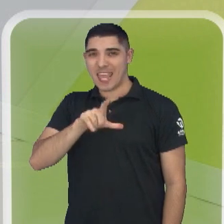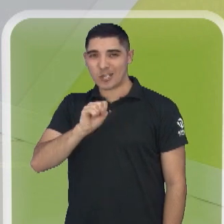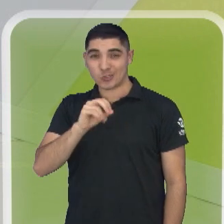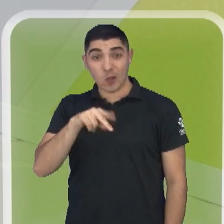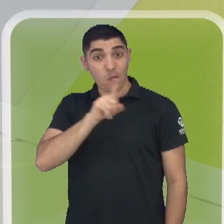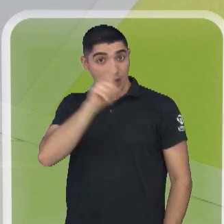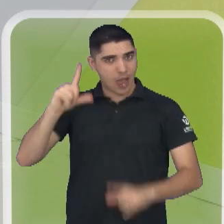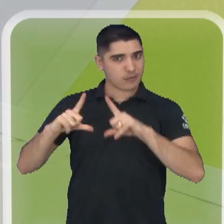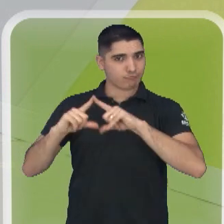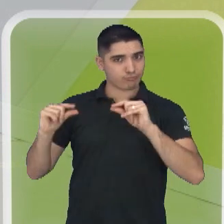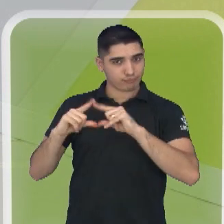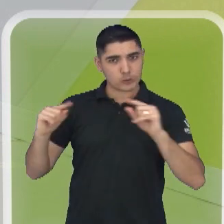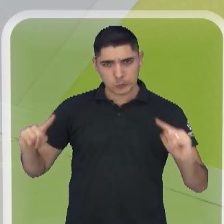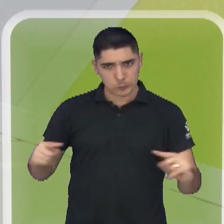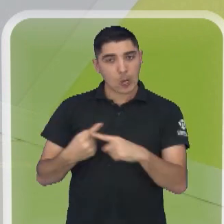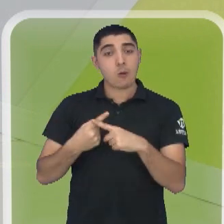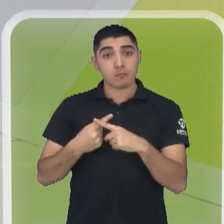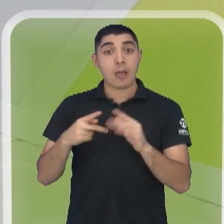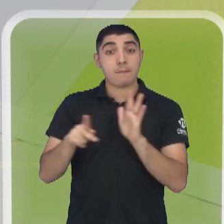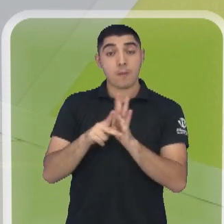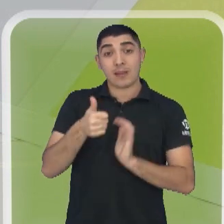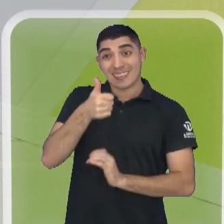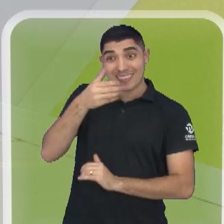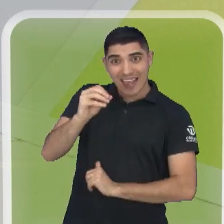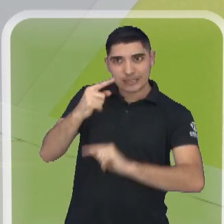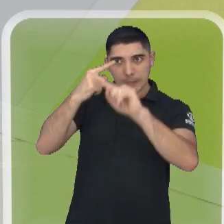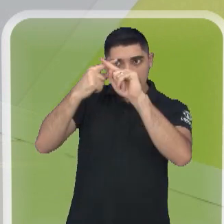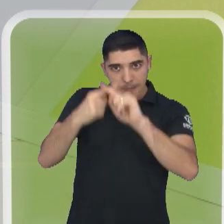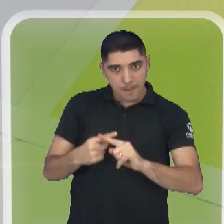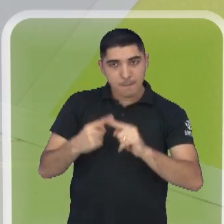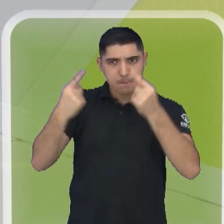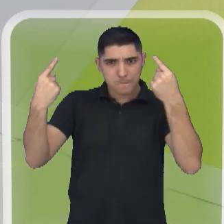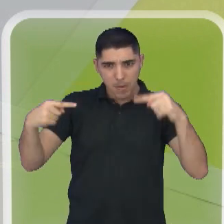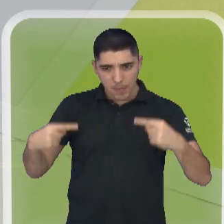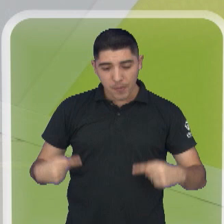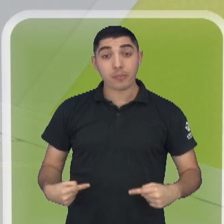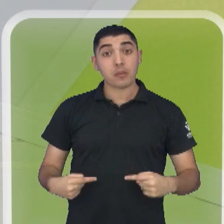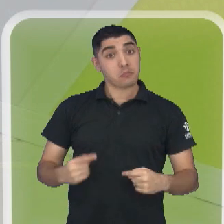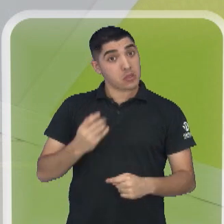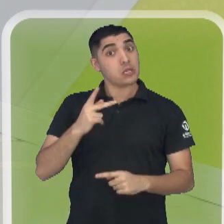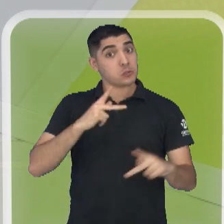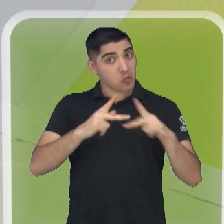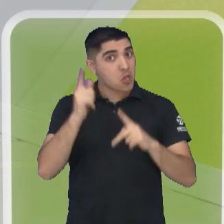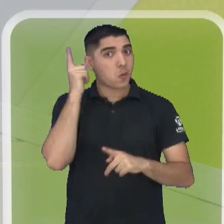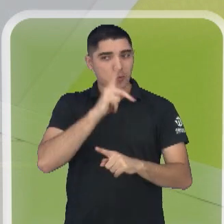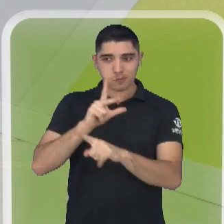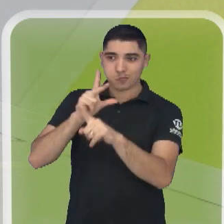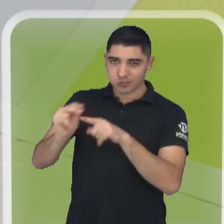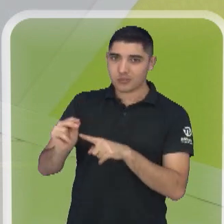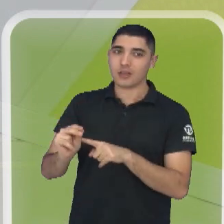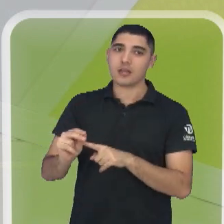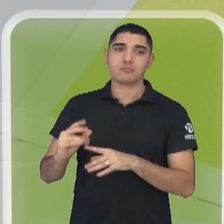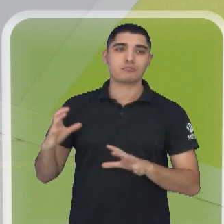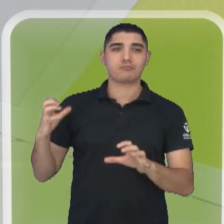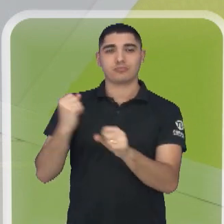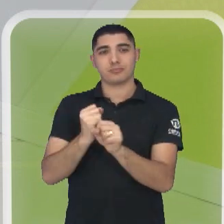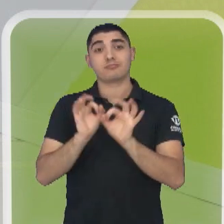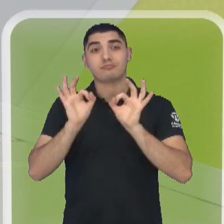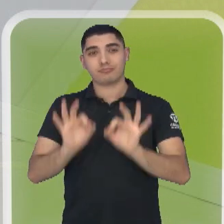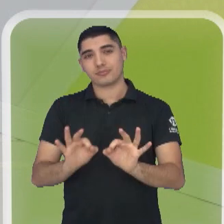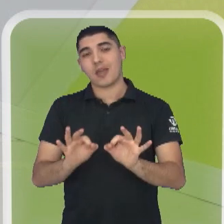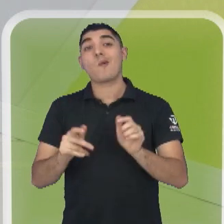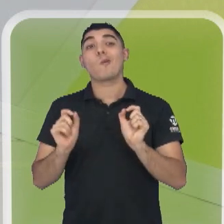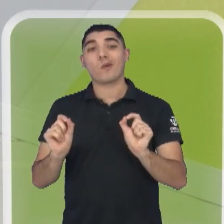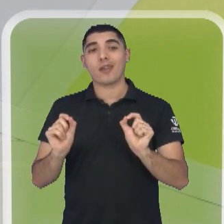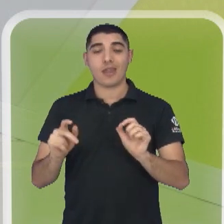para encarar o Brasília pela 10ª rodada do retorno do NBB 15. E deu bom para o São José, que venceu pela contagem centenária